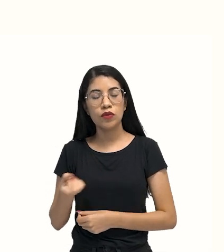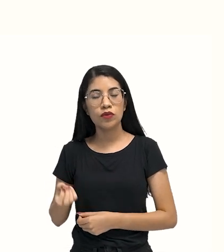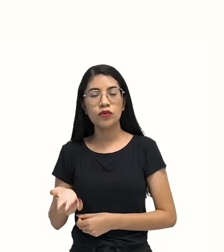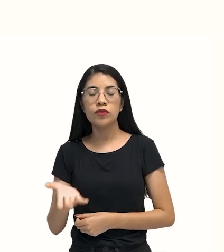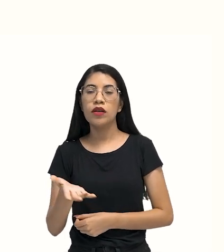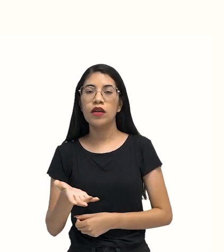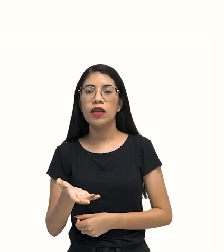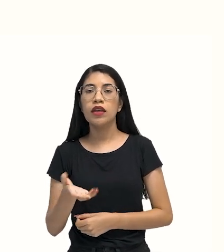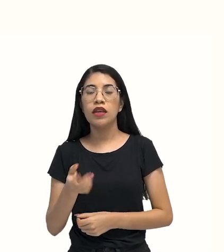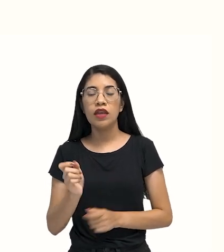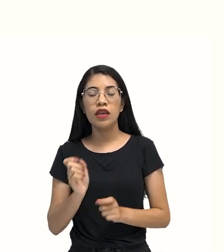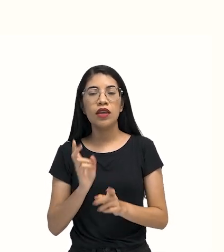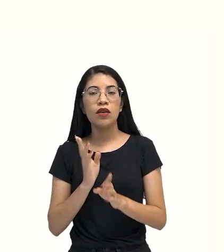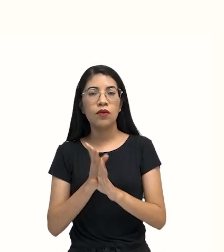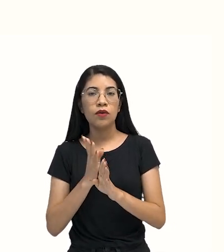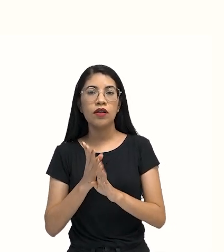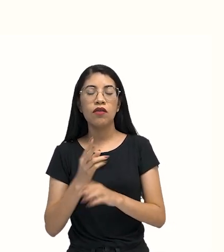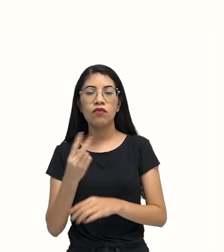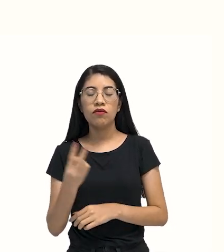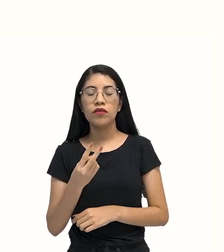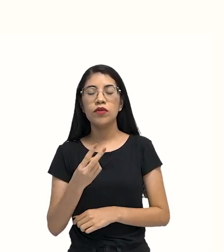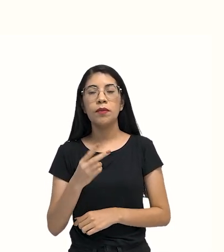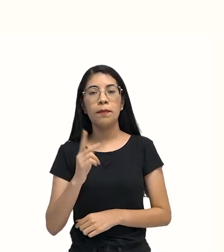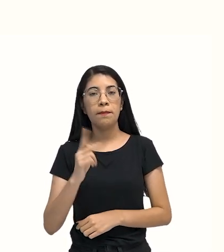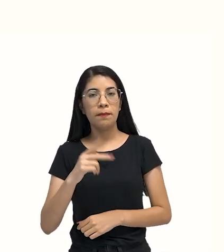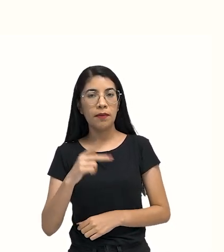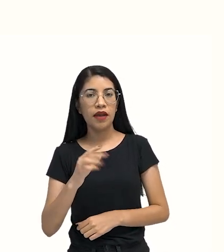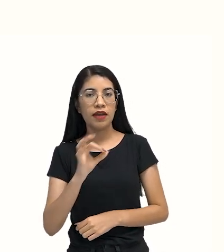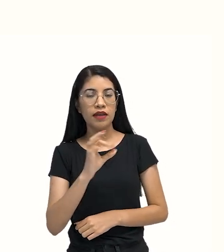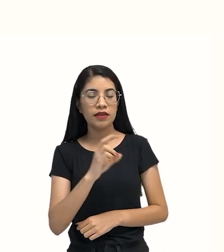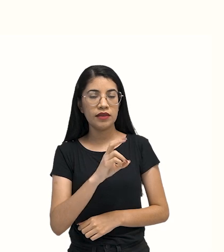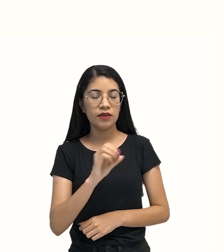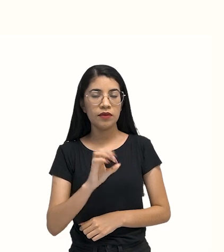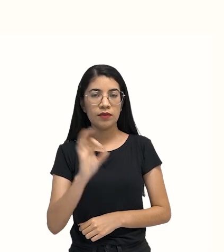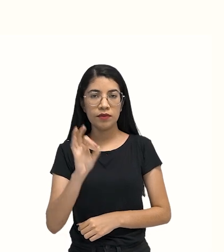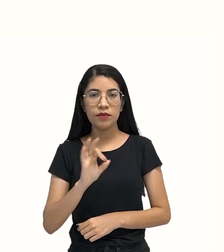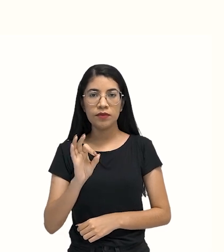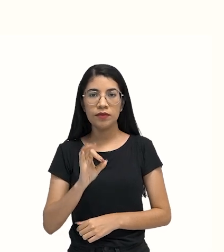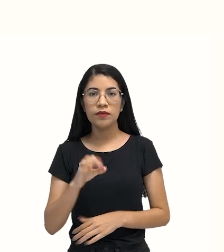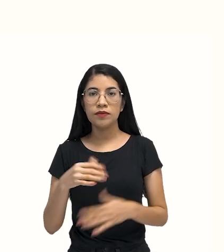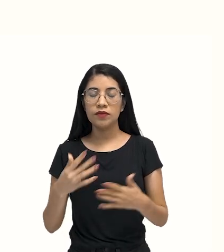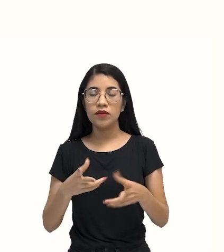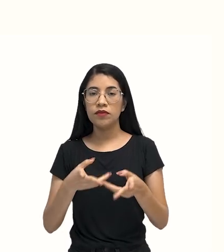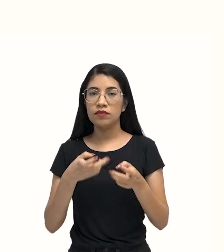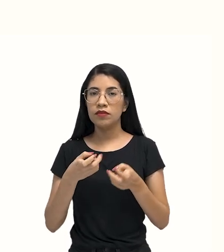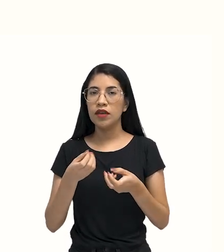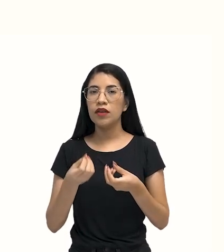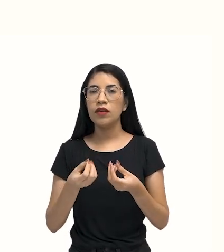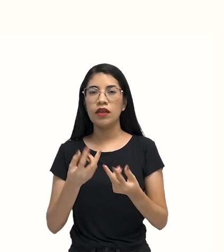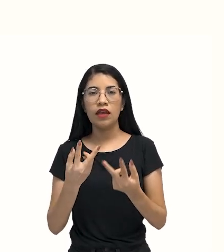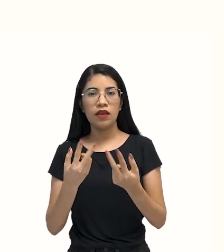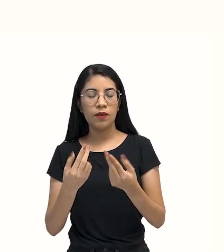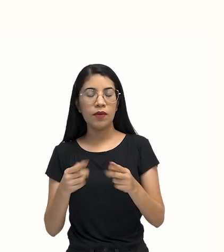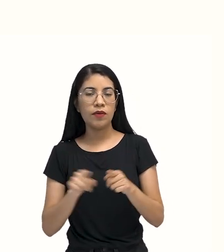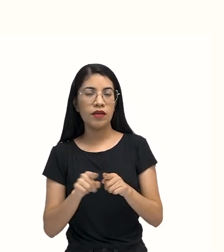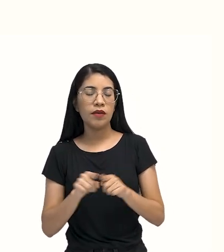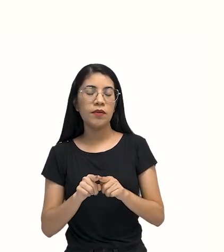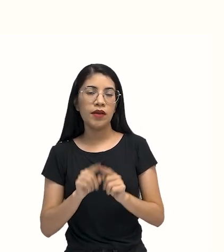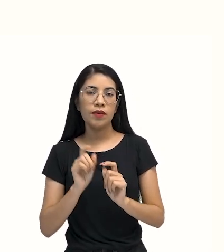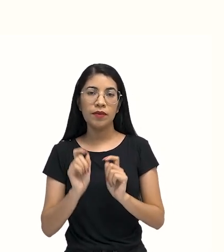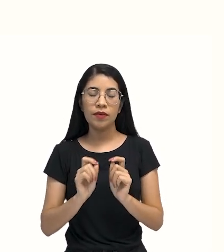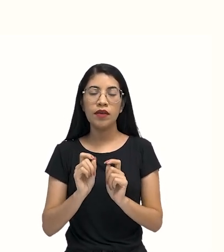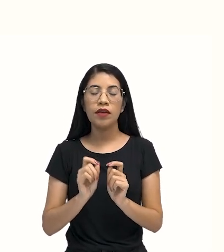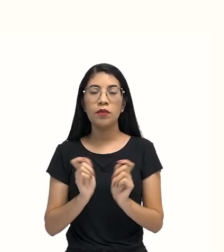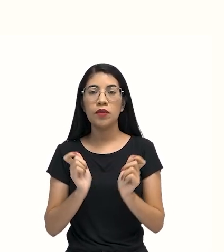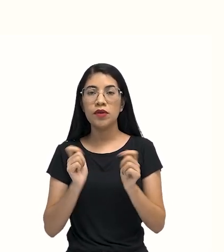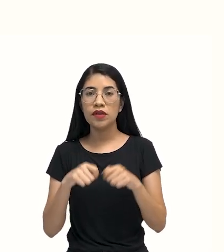par é de 50%, ok? Perceberam que é a mesma chance de eu